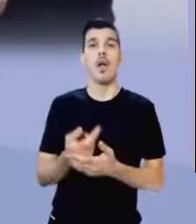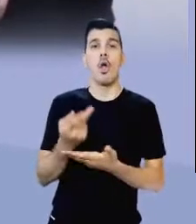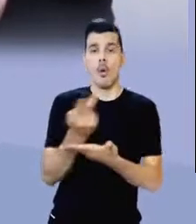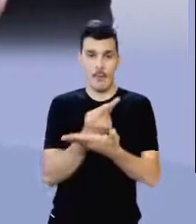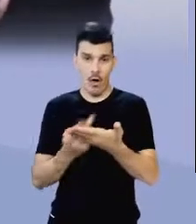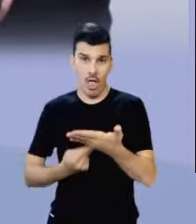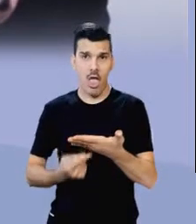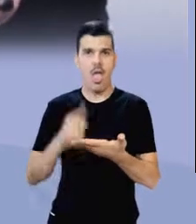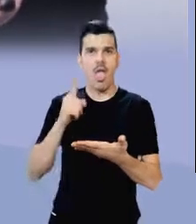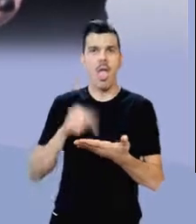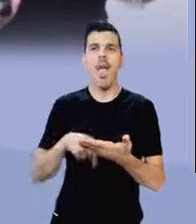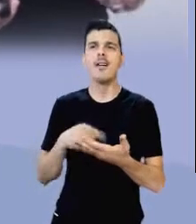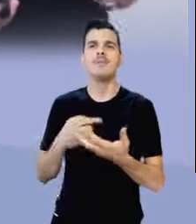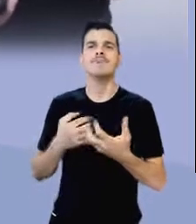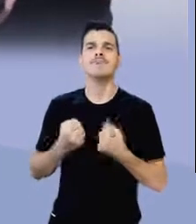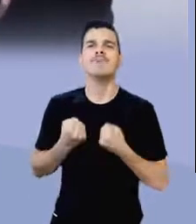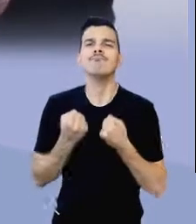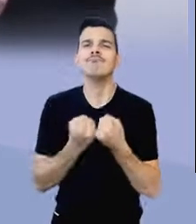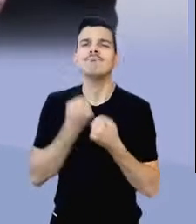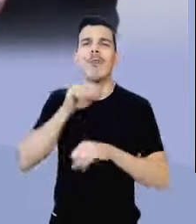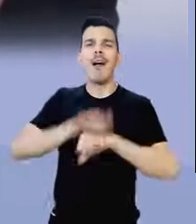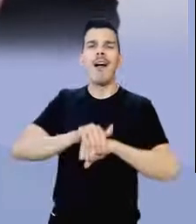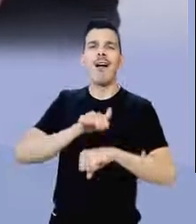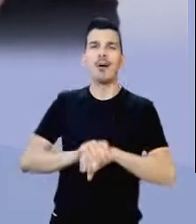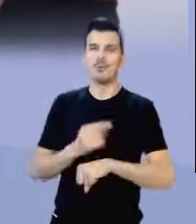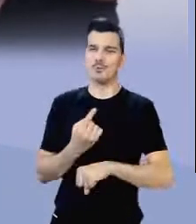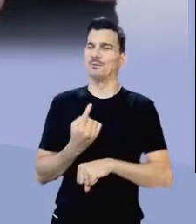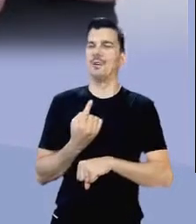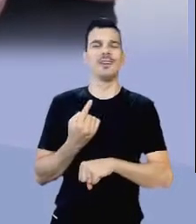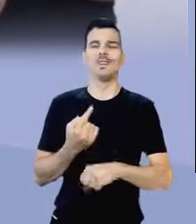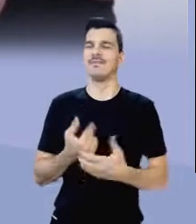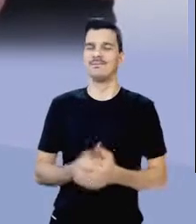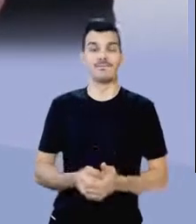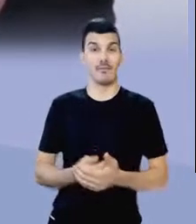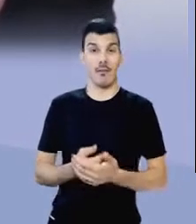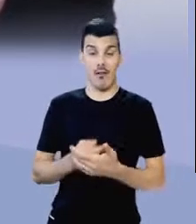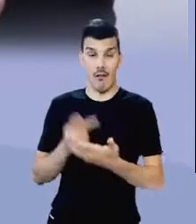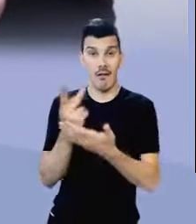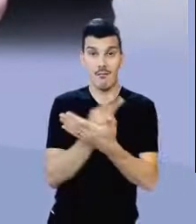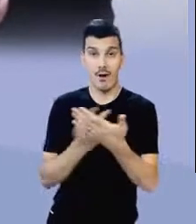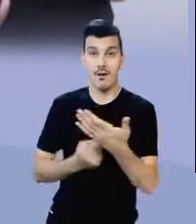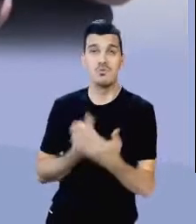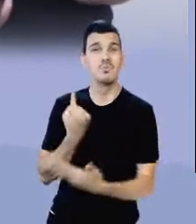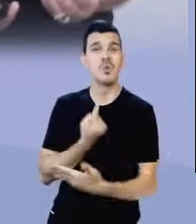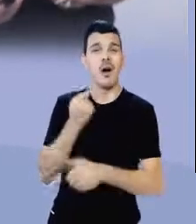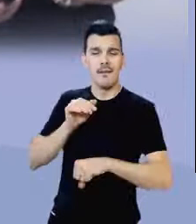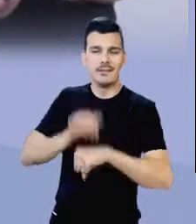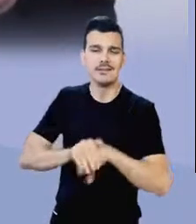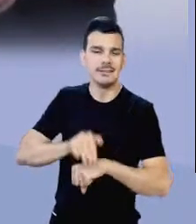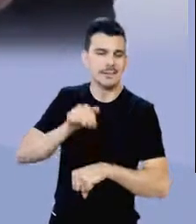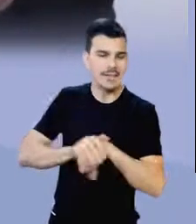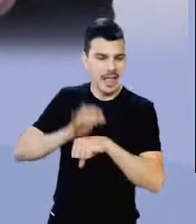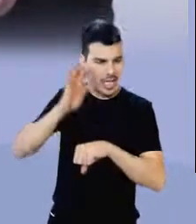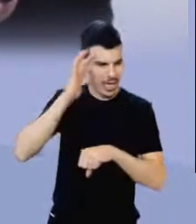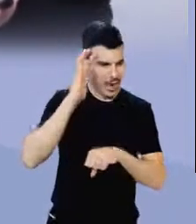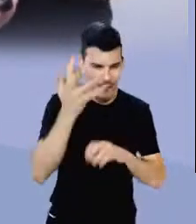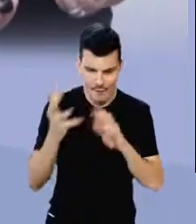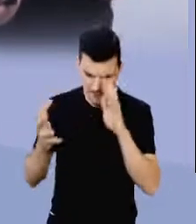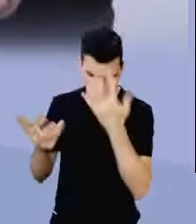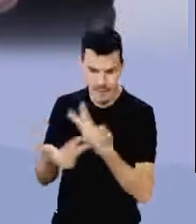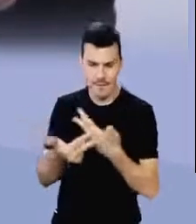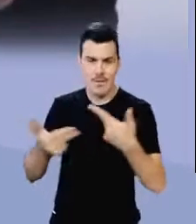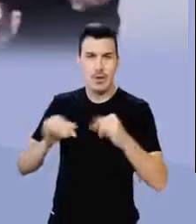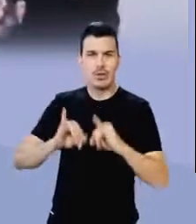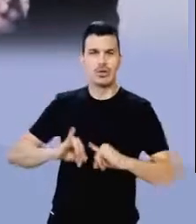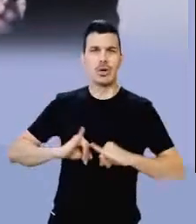A poesia é impotente só para criar beleza. A poesia não dá conta de toda a dor,